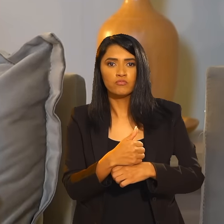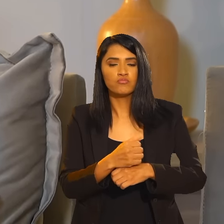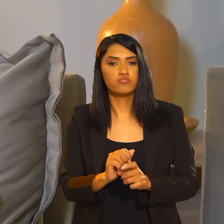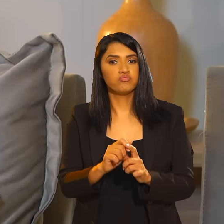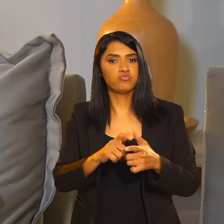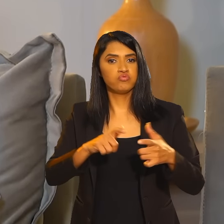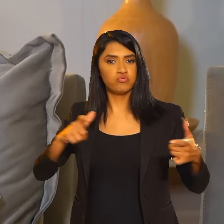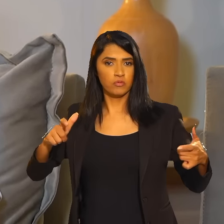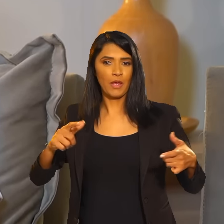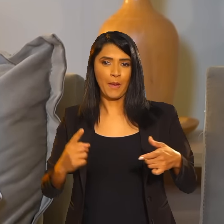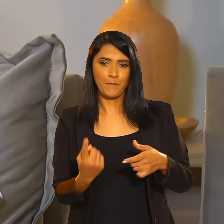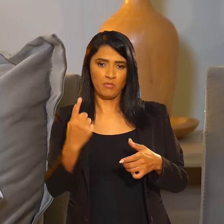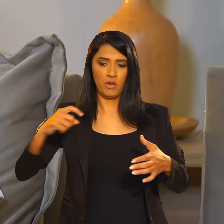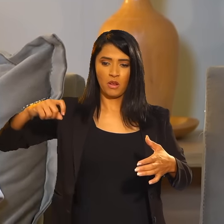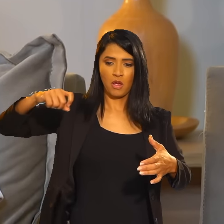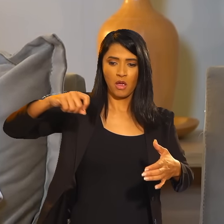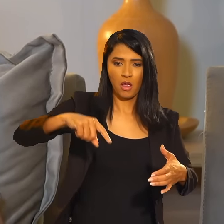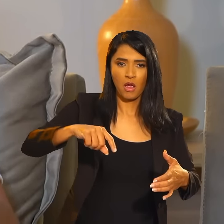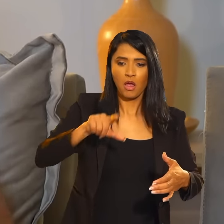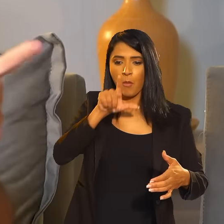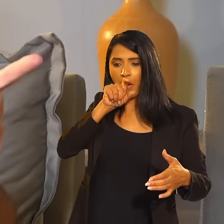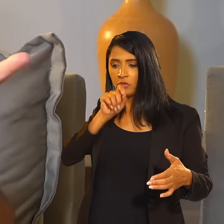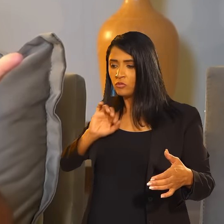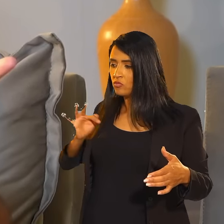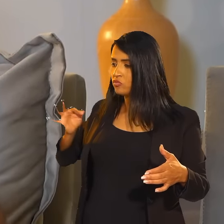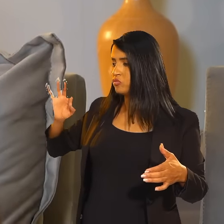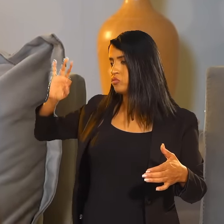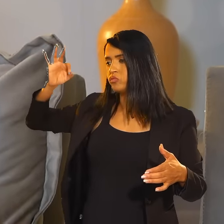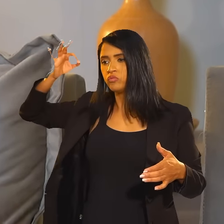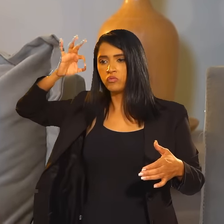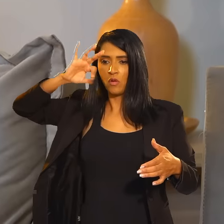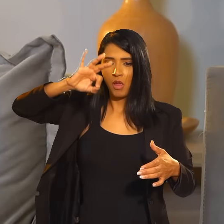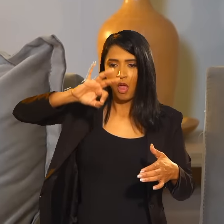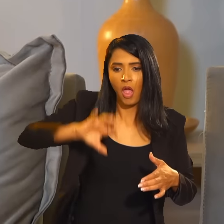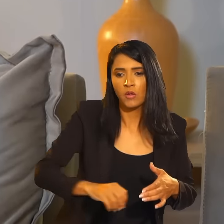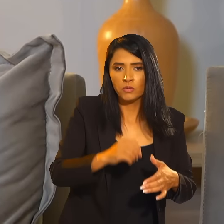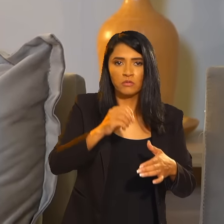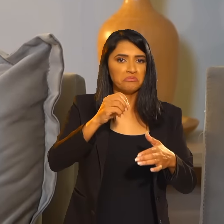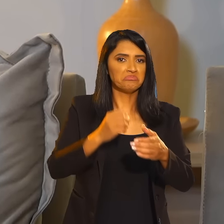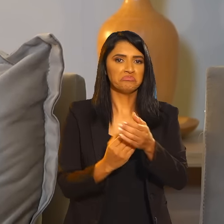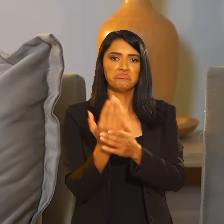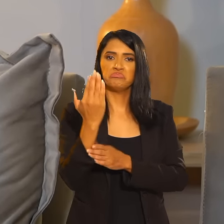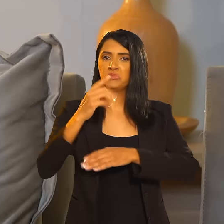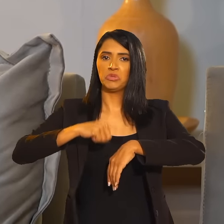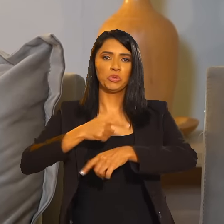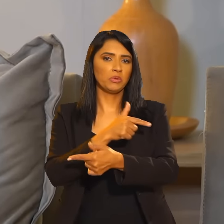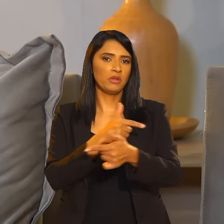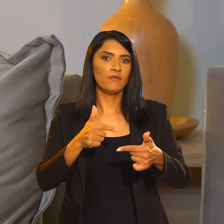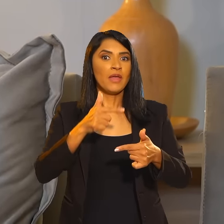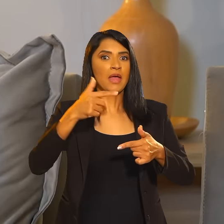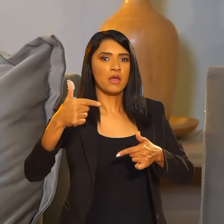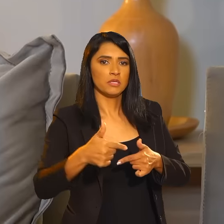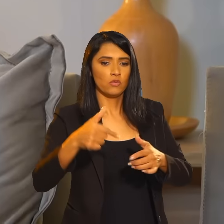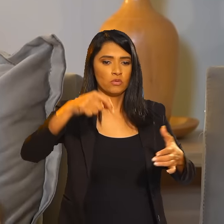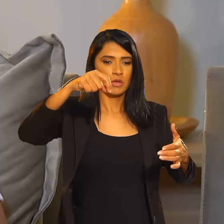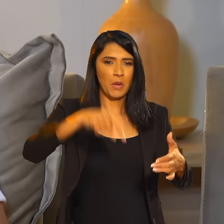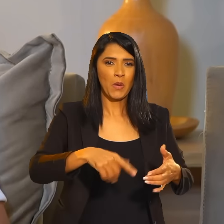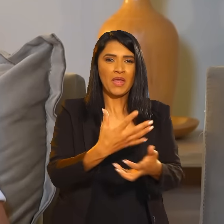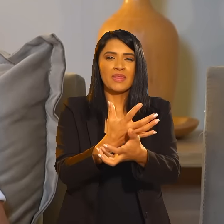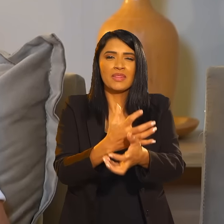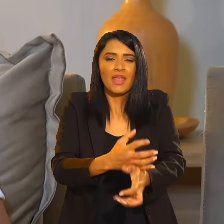caiu, logo vieram os pássaros e levaram. Ou seja, não deu tempo de germinar. A segunda, ela germinou em